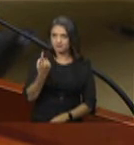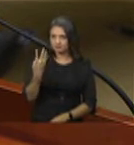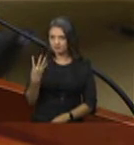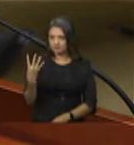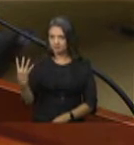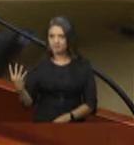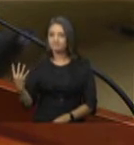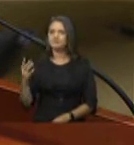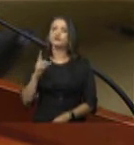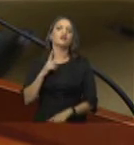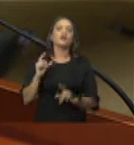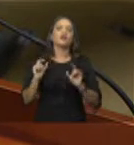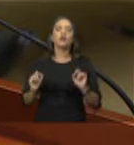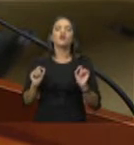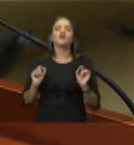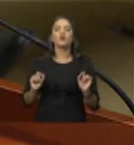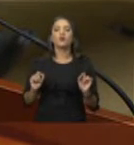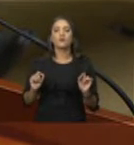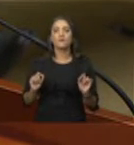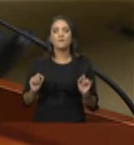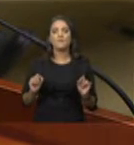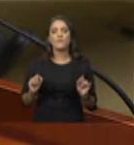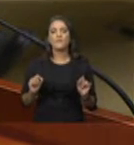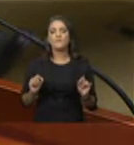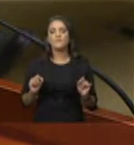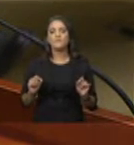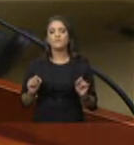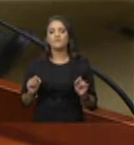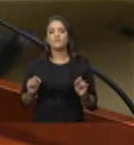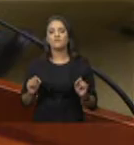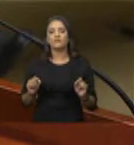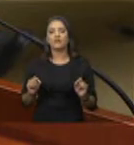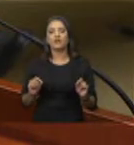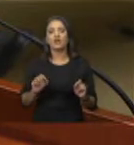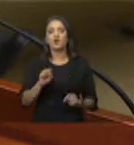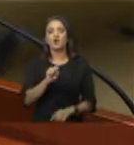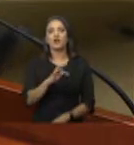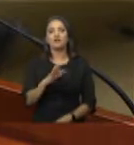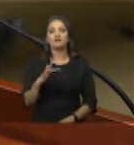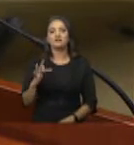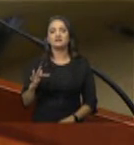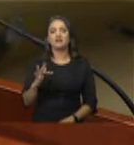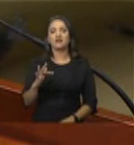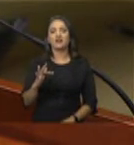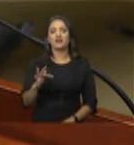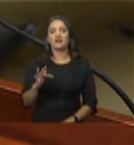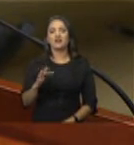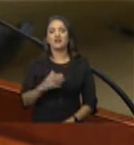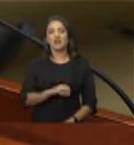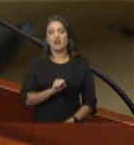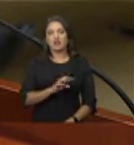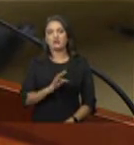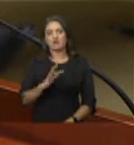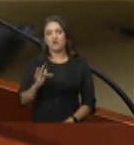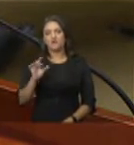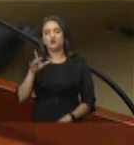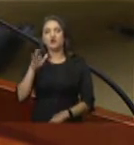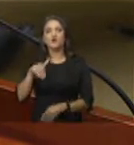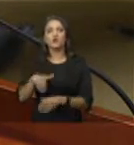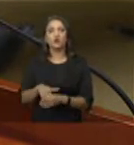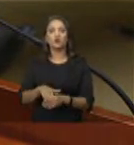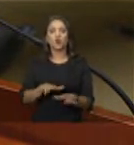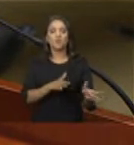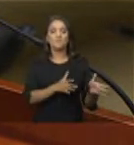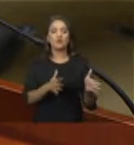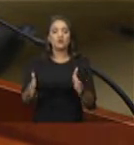encontrou de subjetivo que somente foi votar pelo Supremo Tribunal Federal após o recurso do prazo